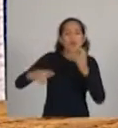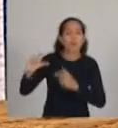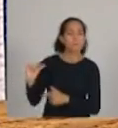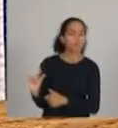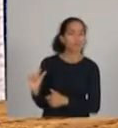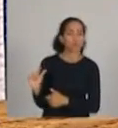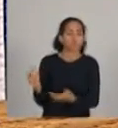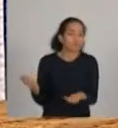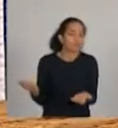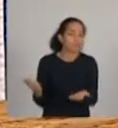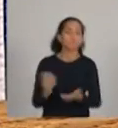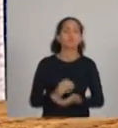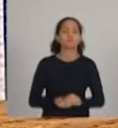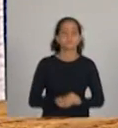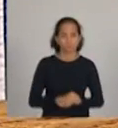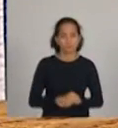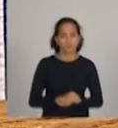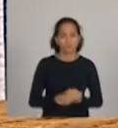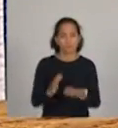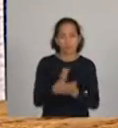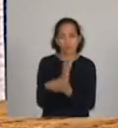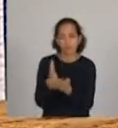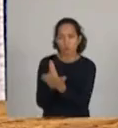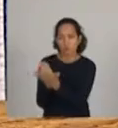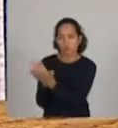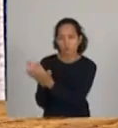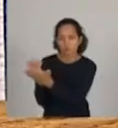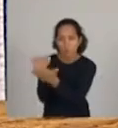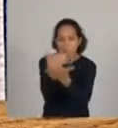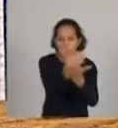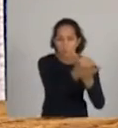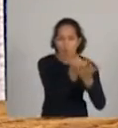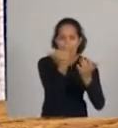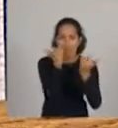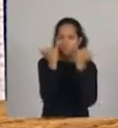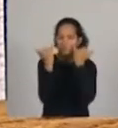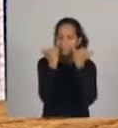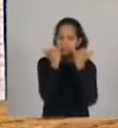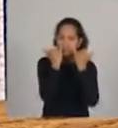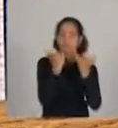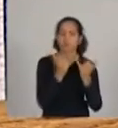isso. Segundo dados de algumas organizações,